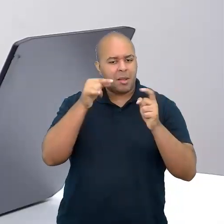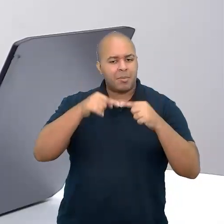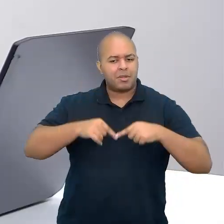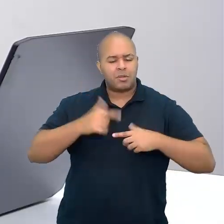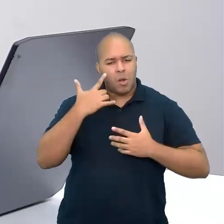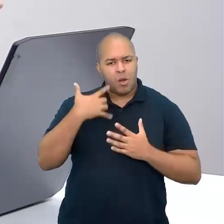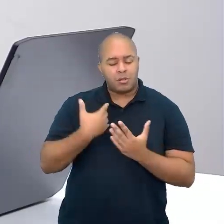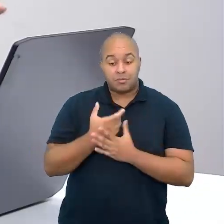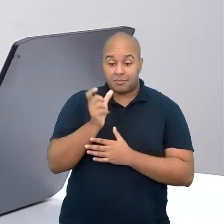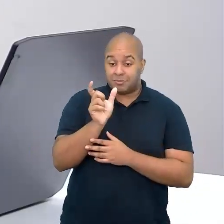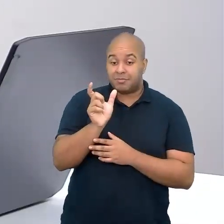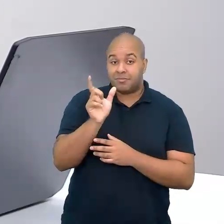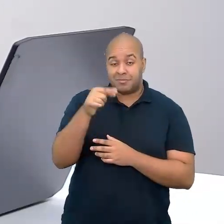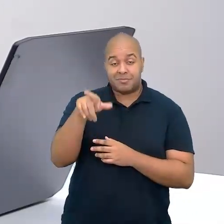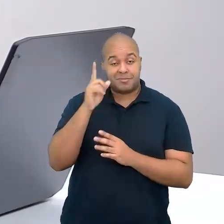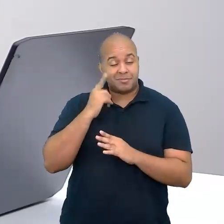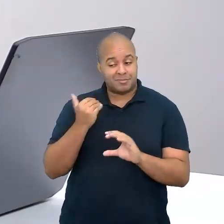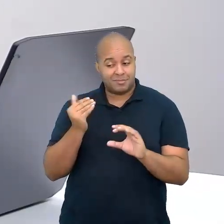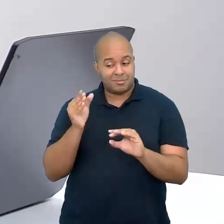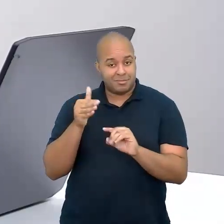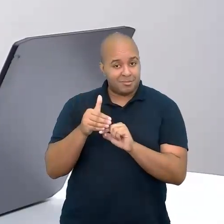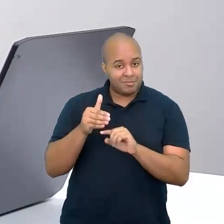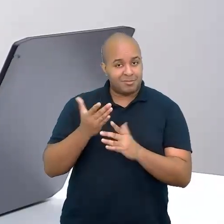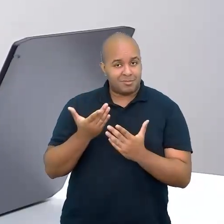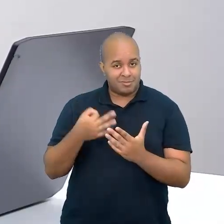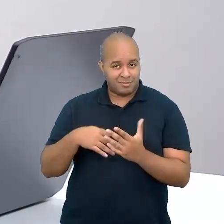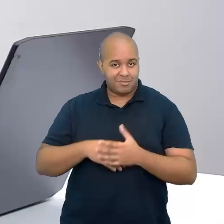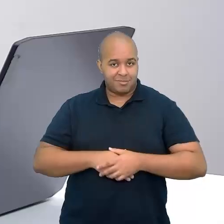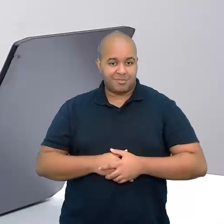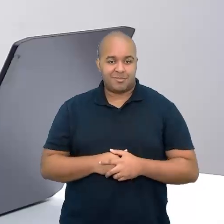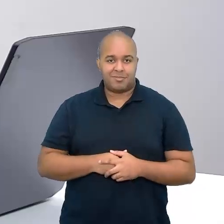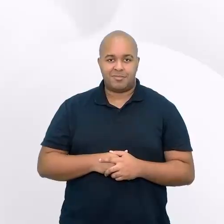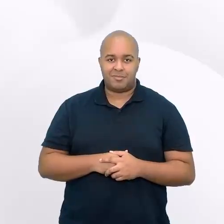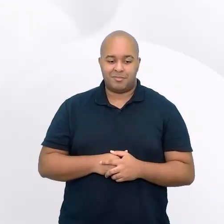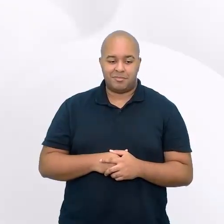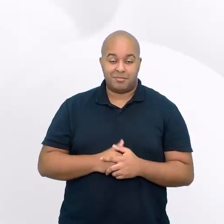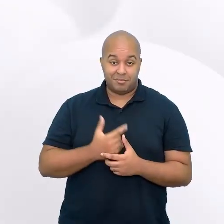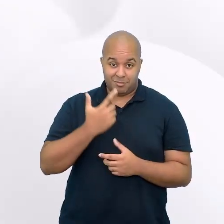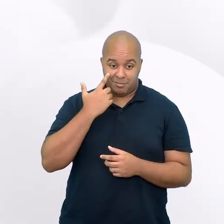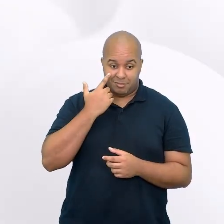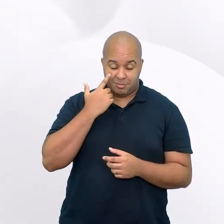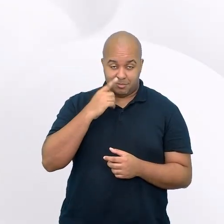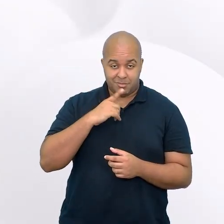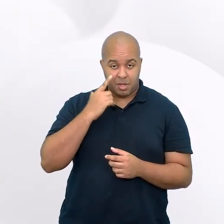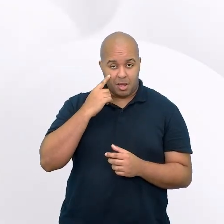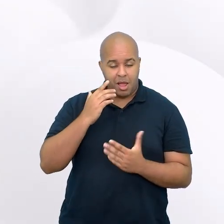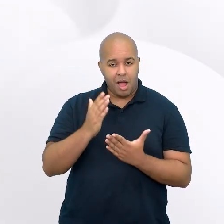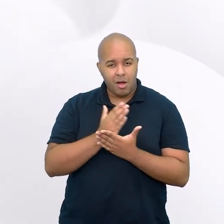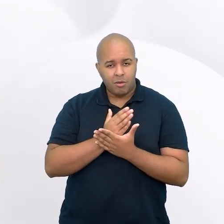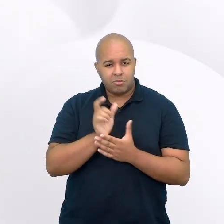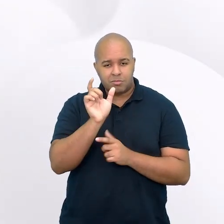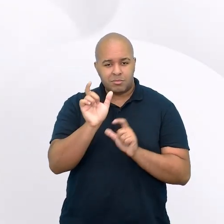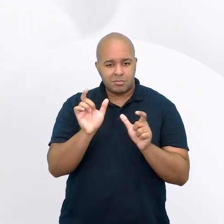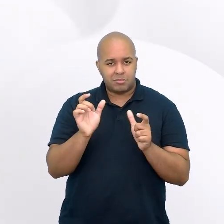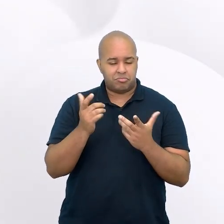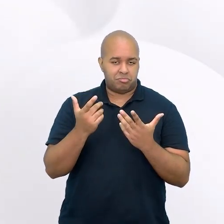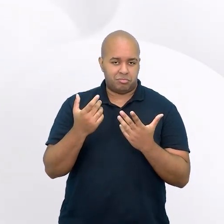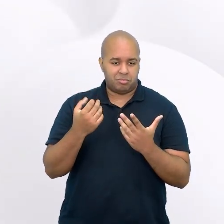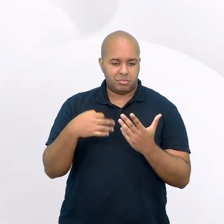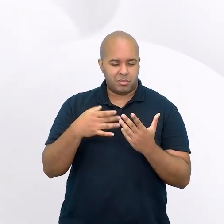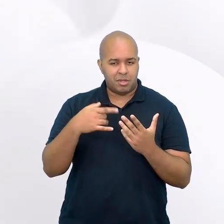dessas palavras que vocês inseriram então nós temos ali algumas palavras